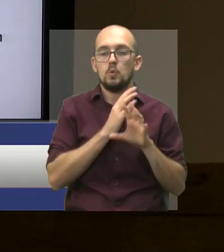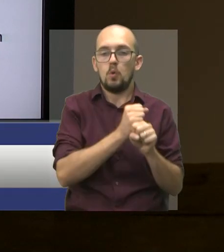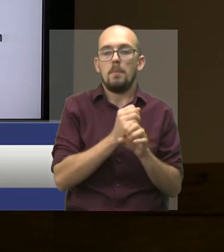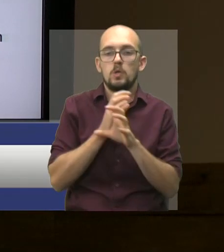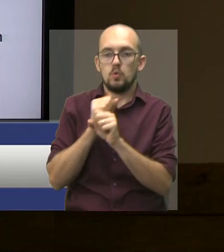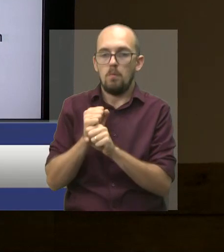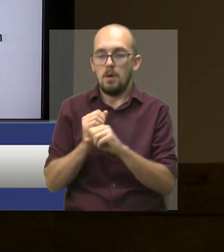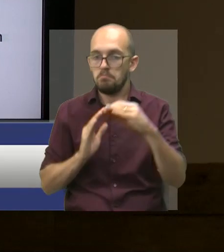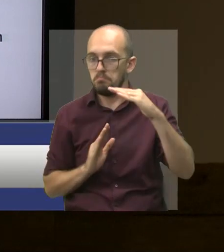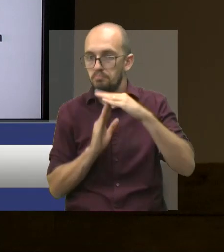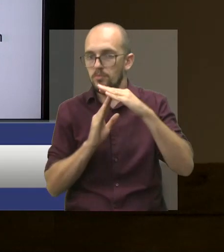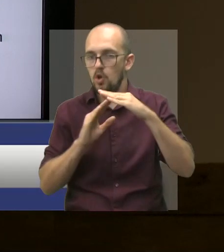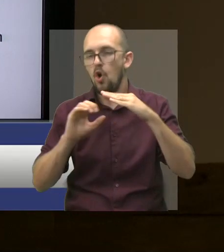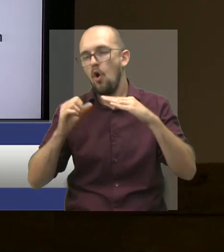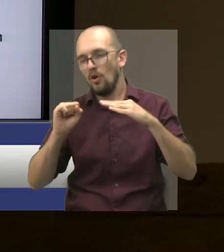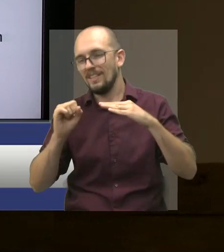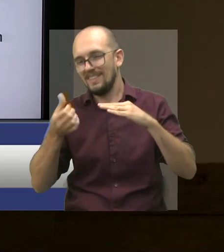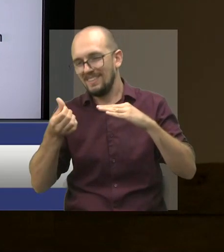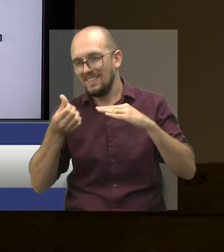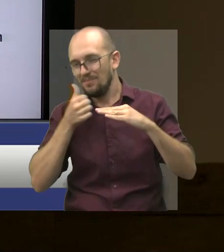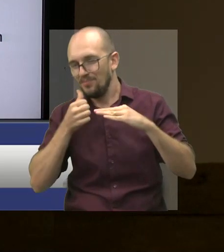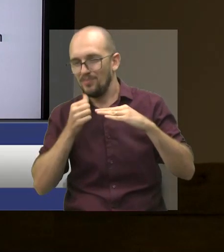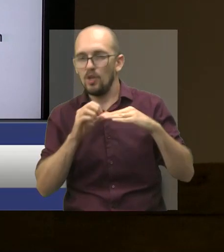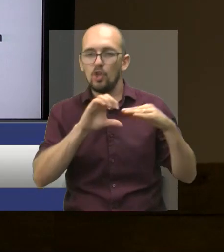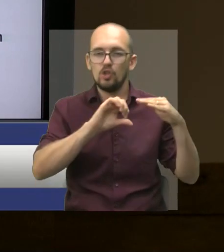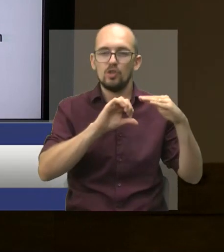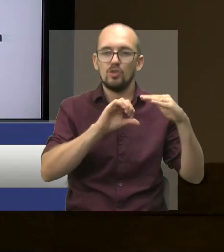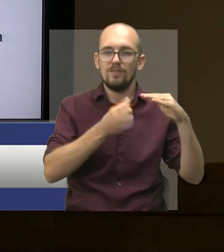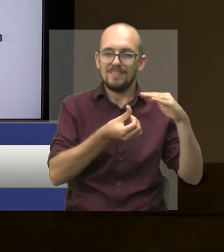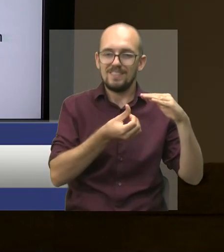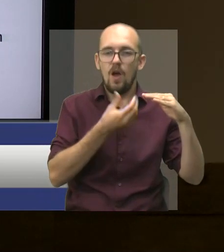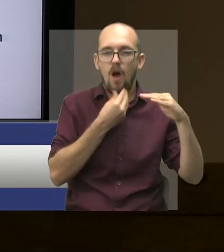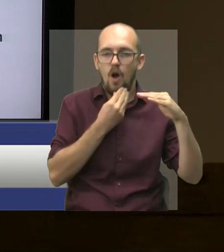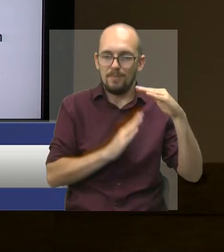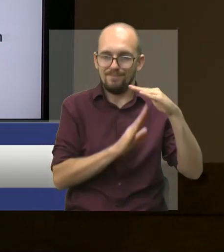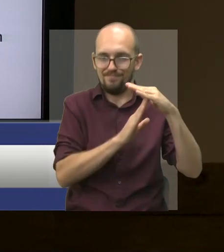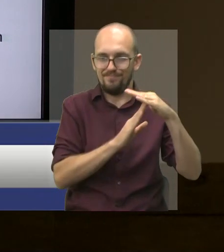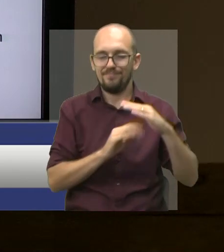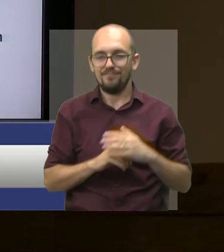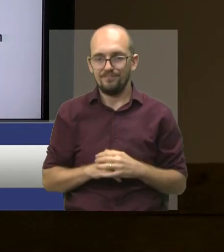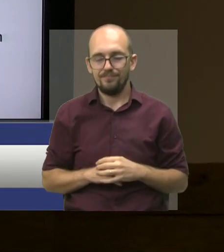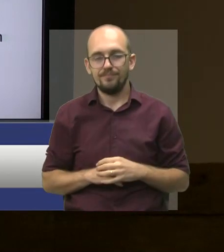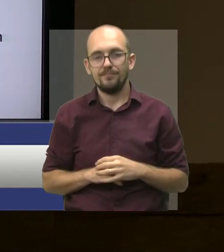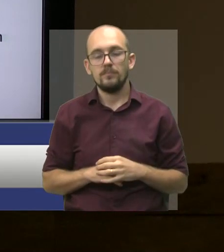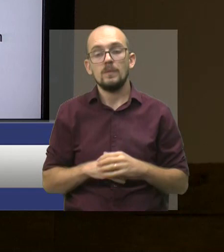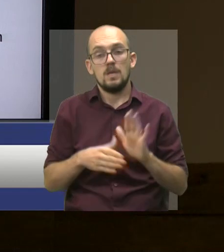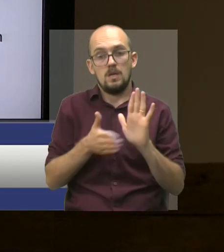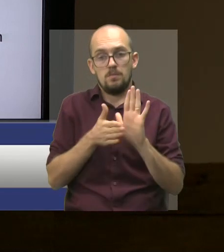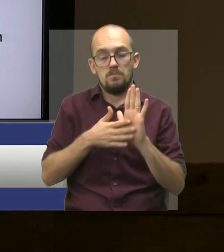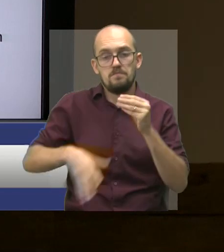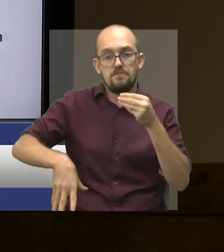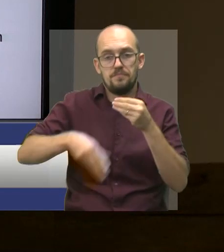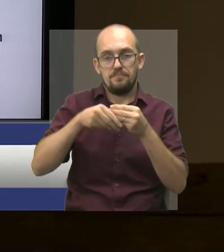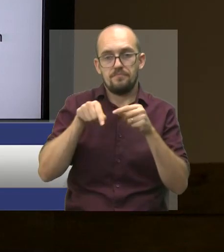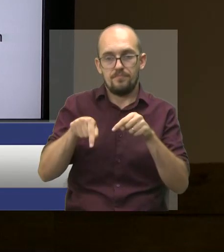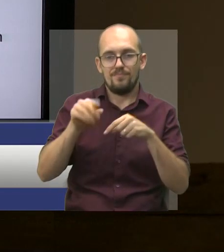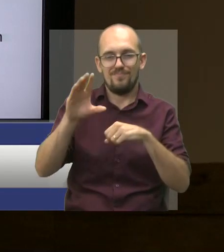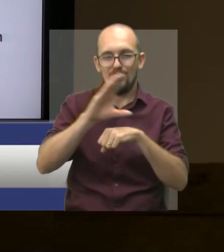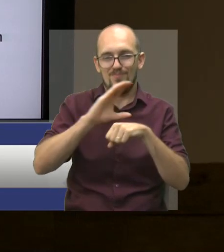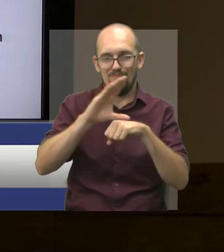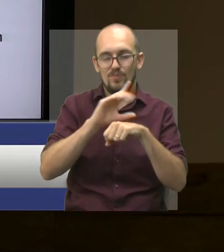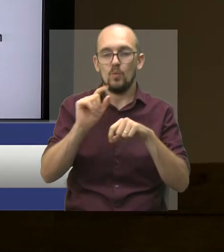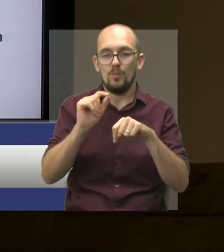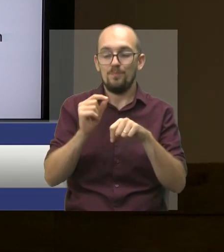86 e 96. Na proposta de emenda à Constituição, com 20 anos